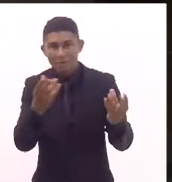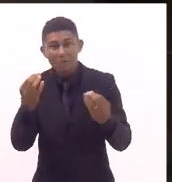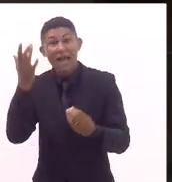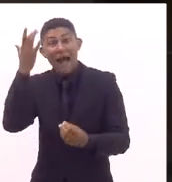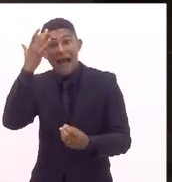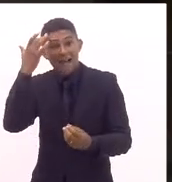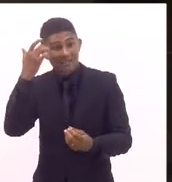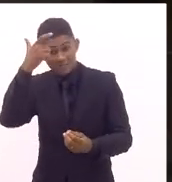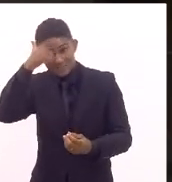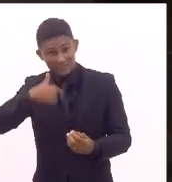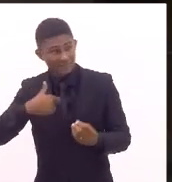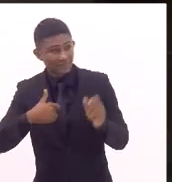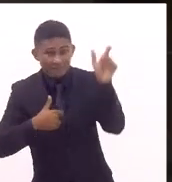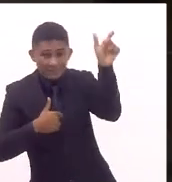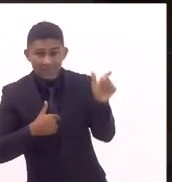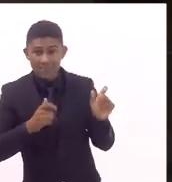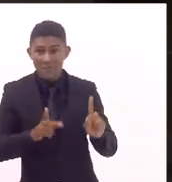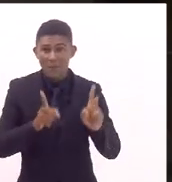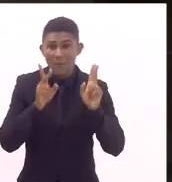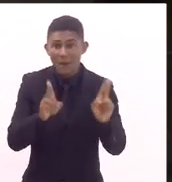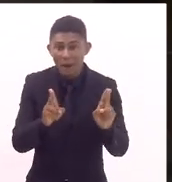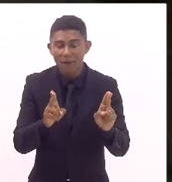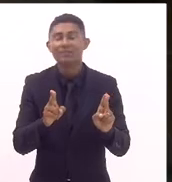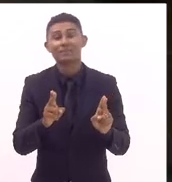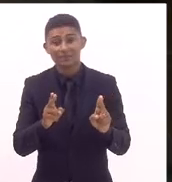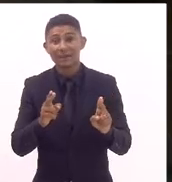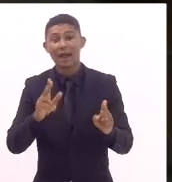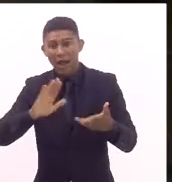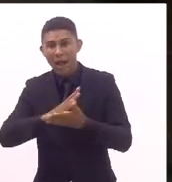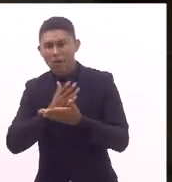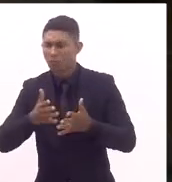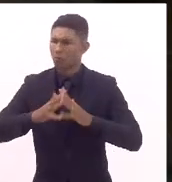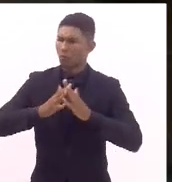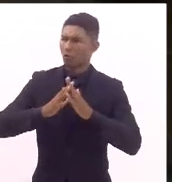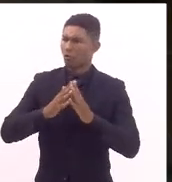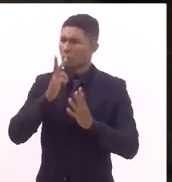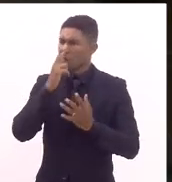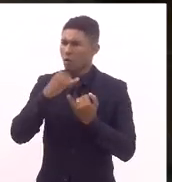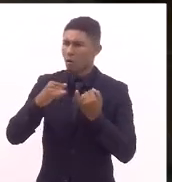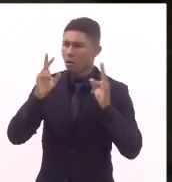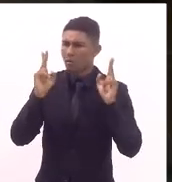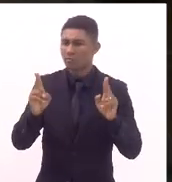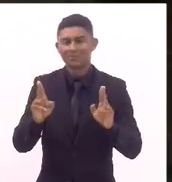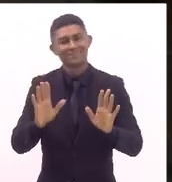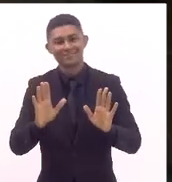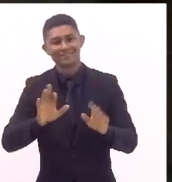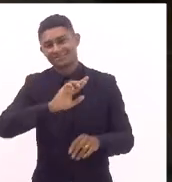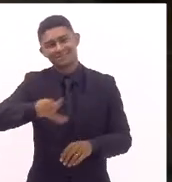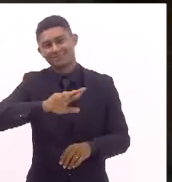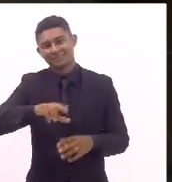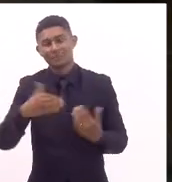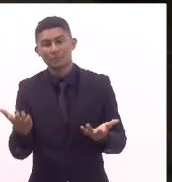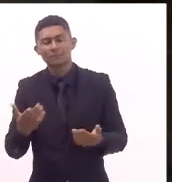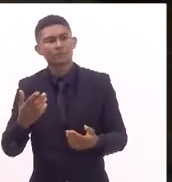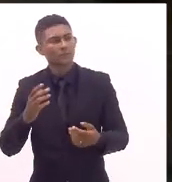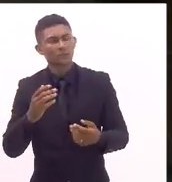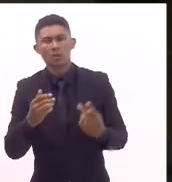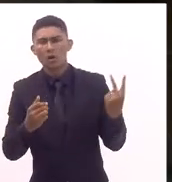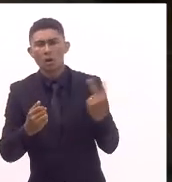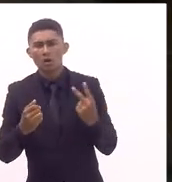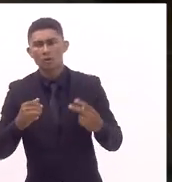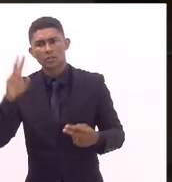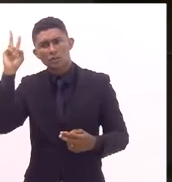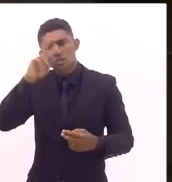Eu só tirei uma Batista e foi assim né tudo vai trajetória aqui funcionou